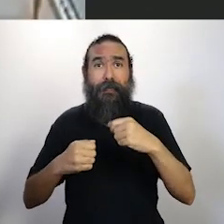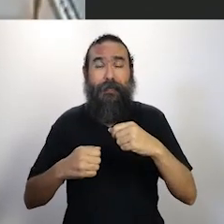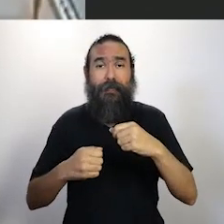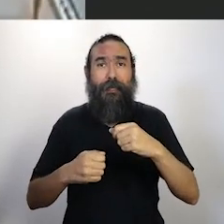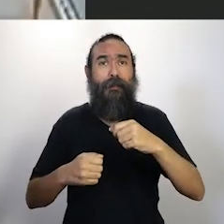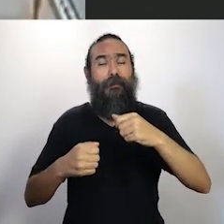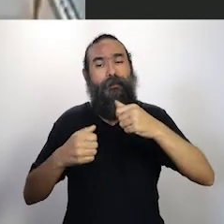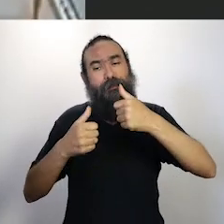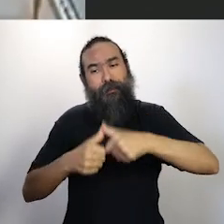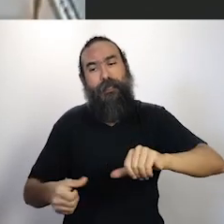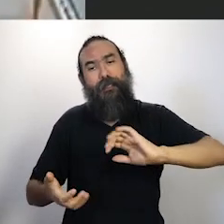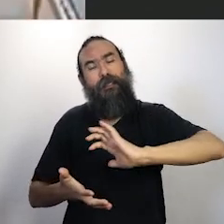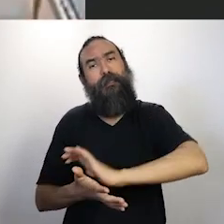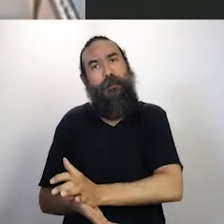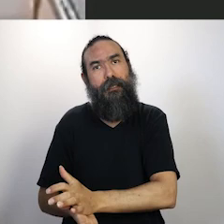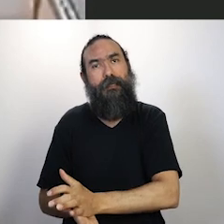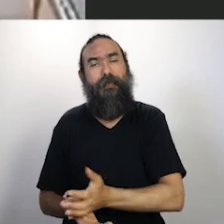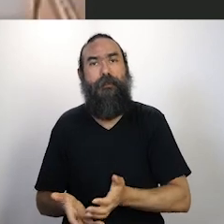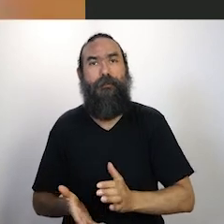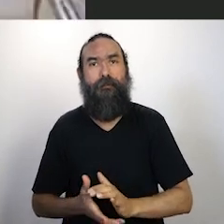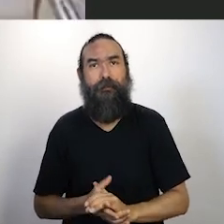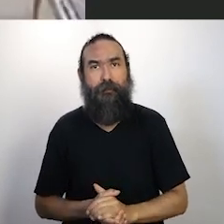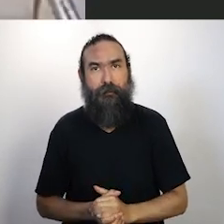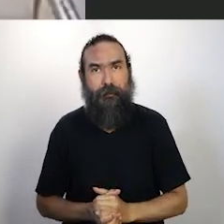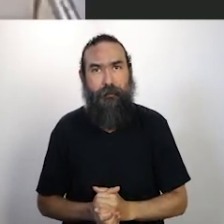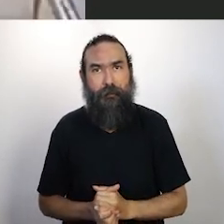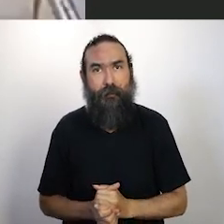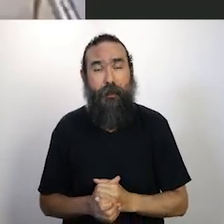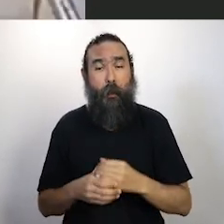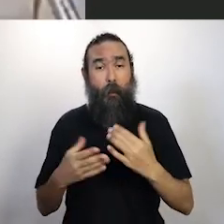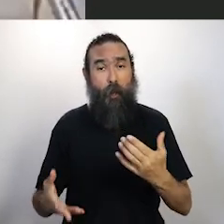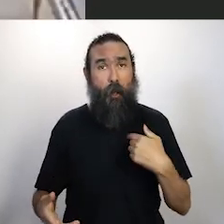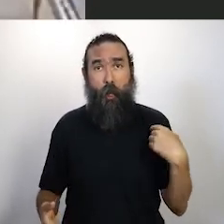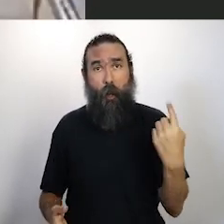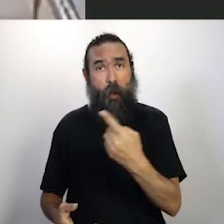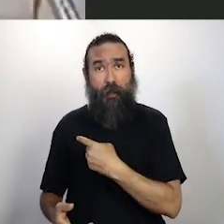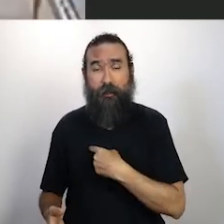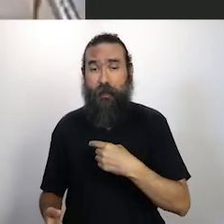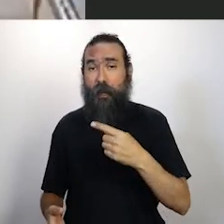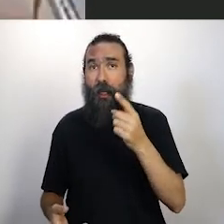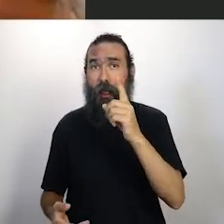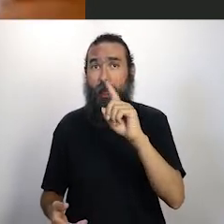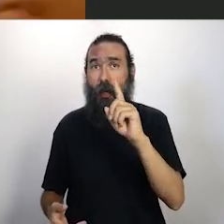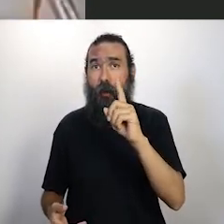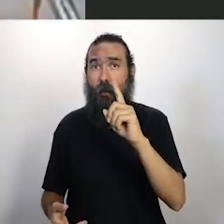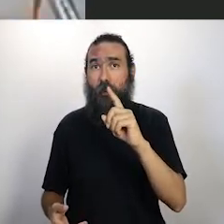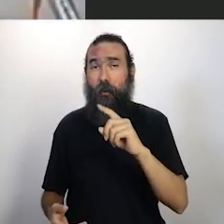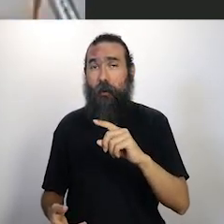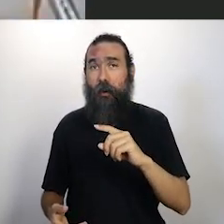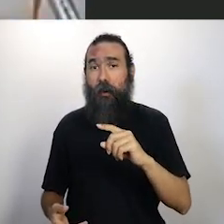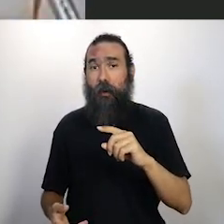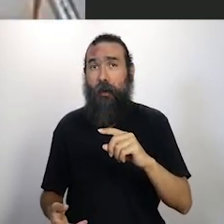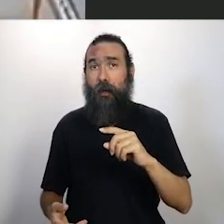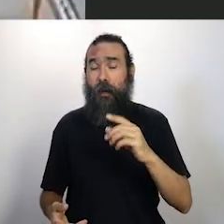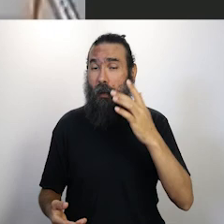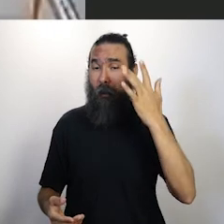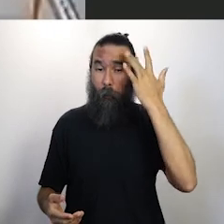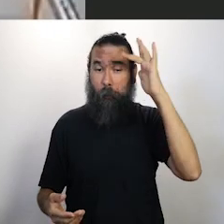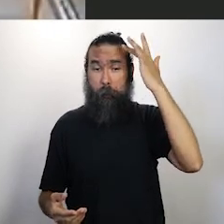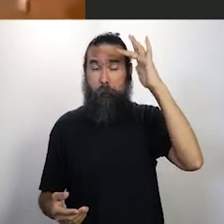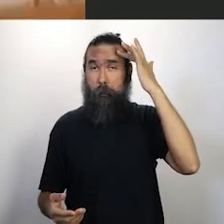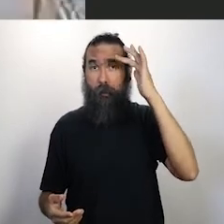públicas porque a gente não se engane a alas do Ministério Público a